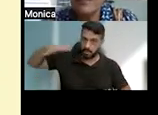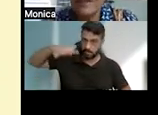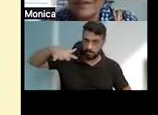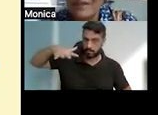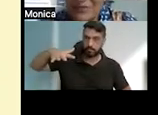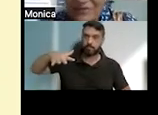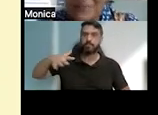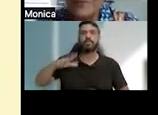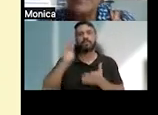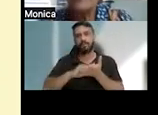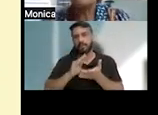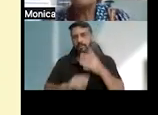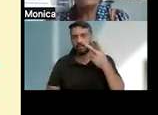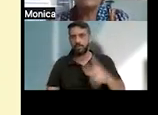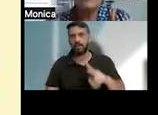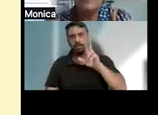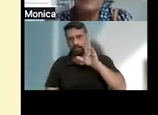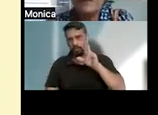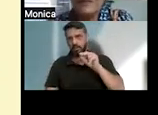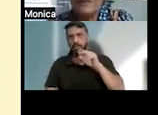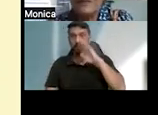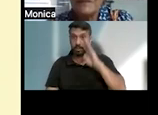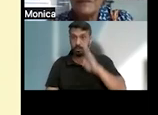tanta falta aqui no Brasil.